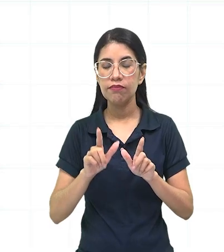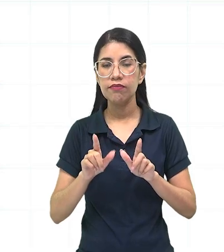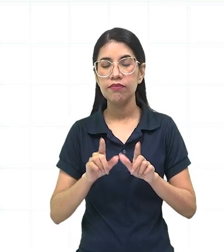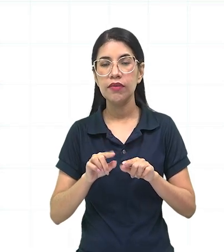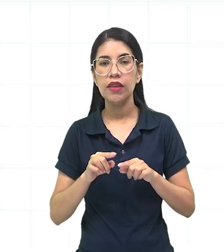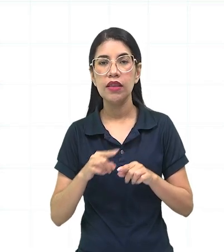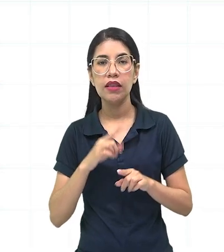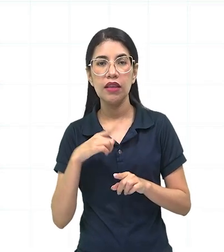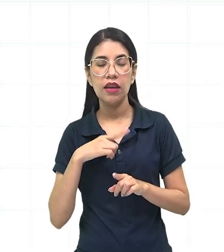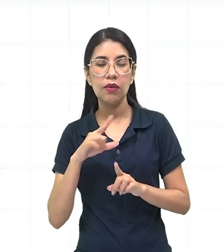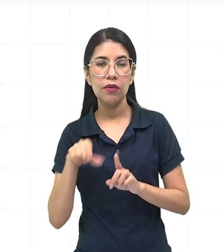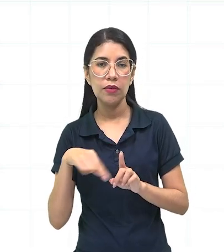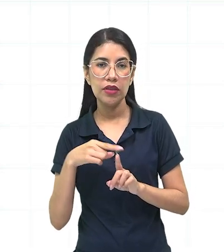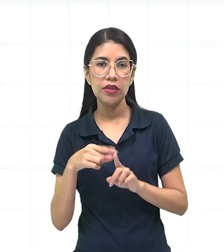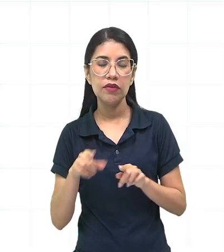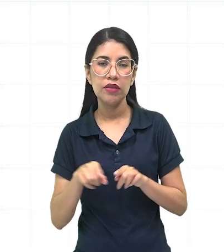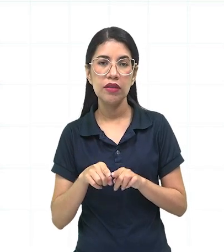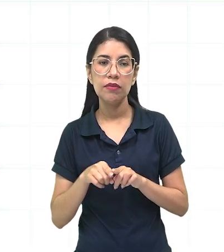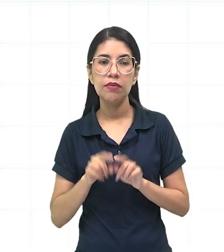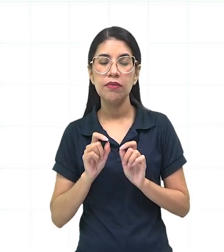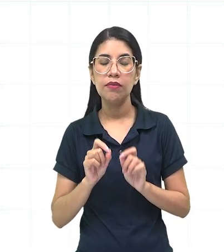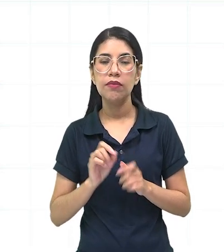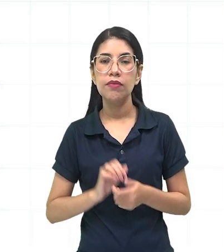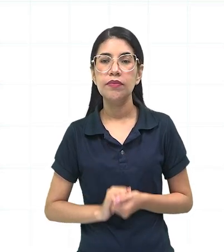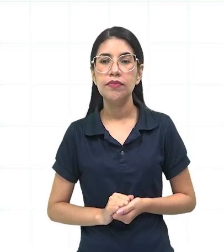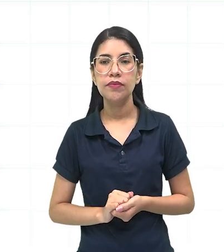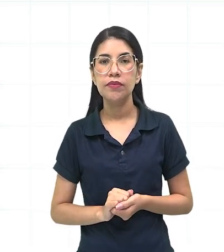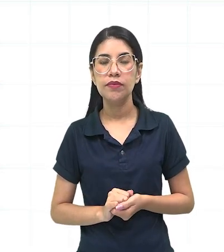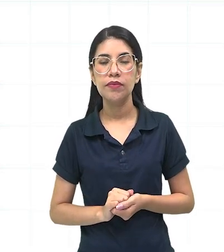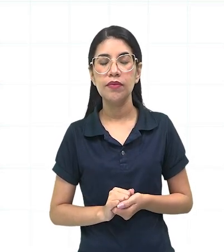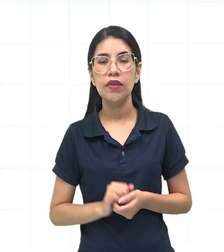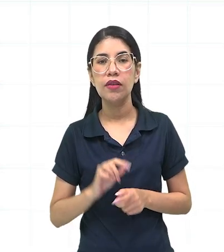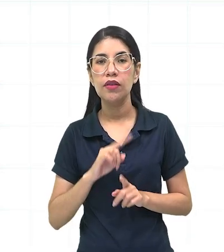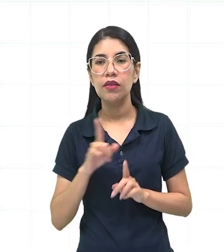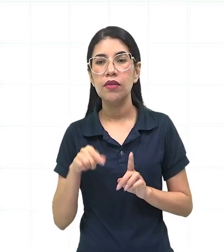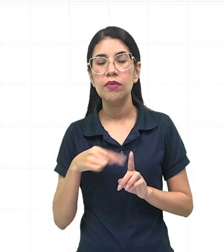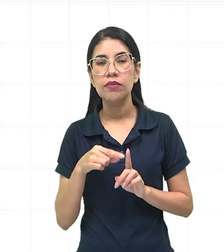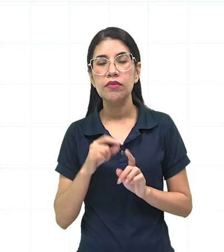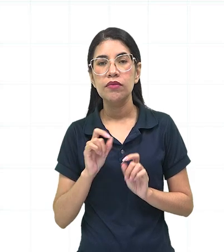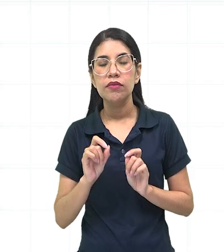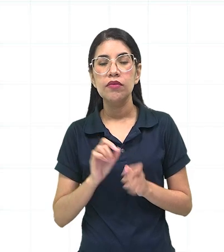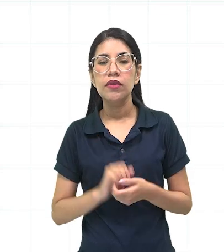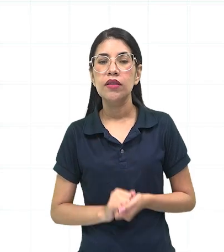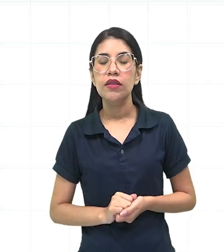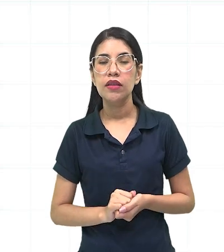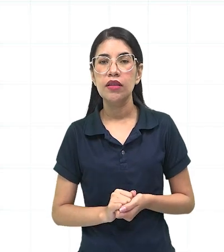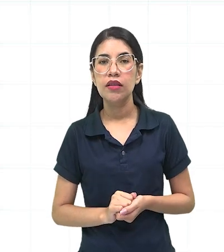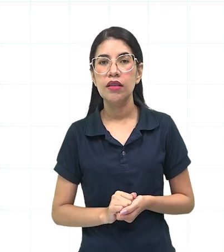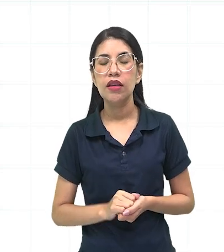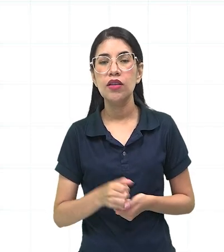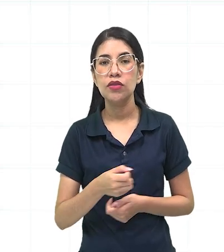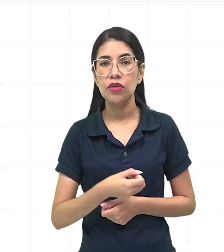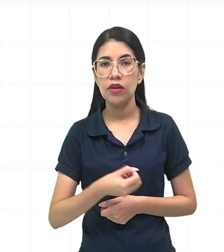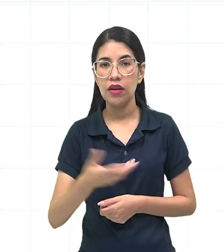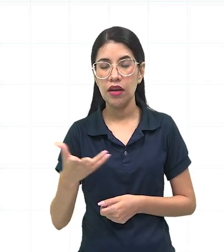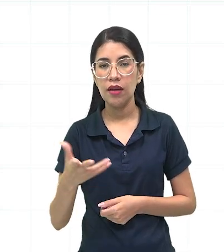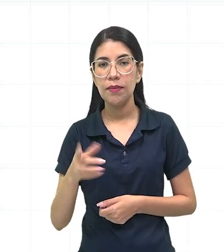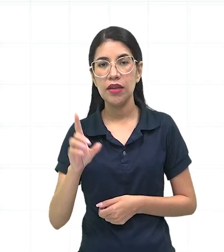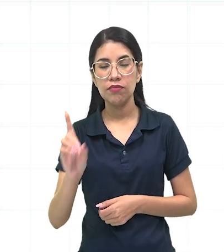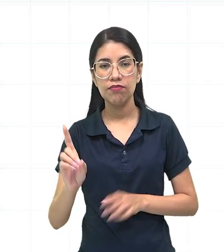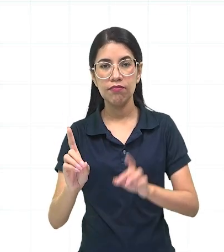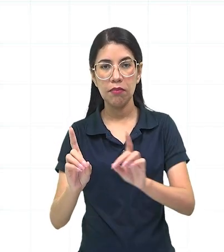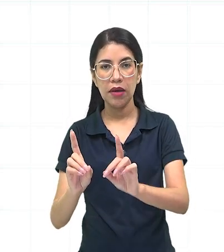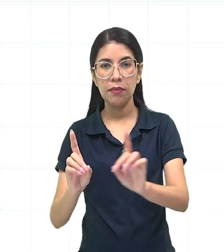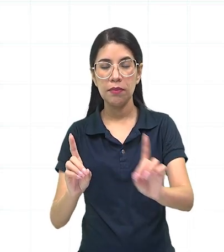e ele tem objetivos. E olha só, o objetivo desse jogo é ir passando o frisbee para os companheiros de